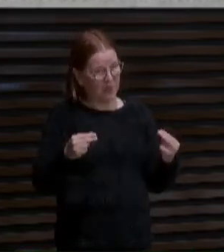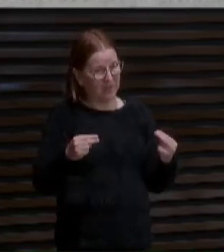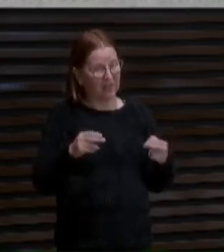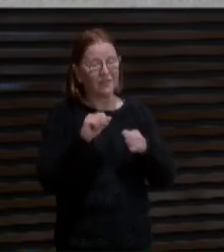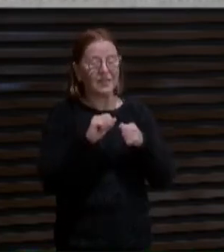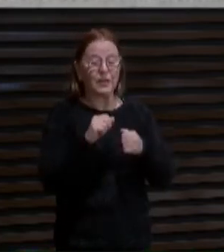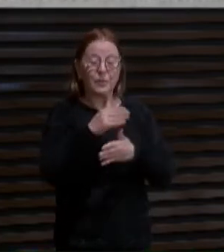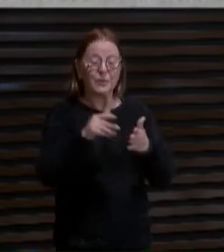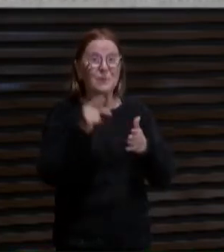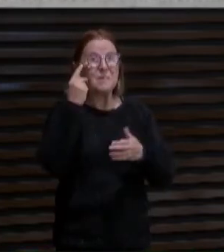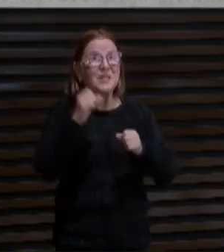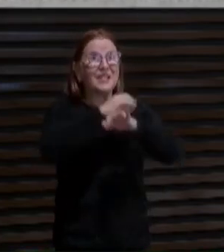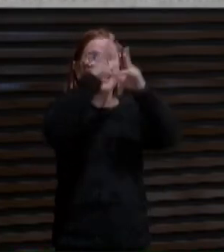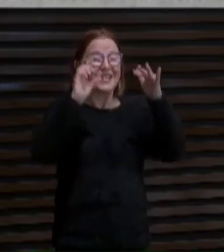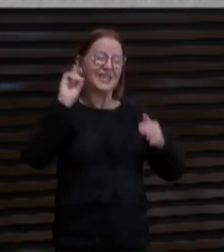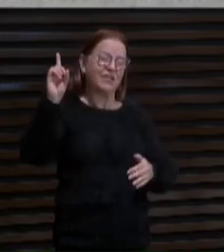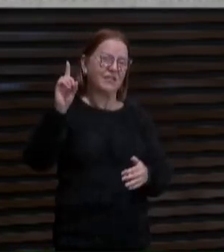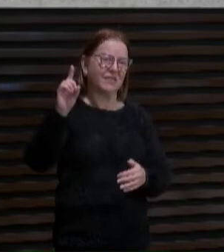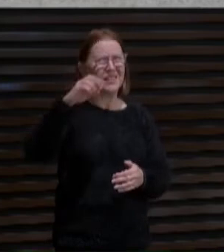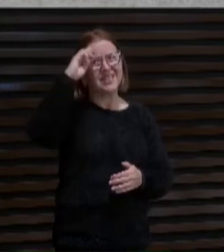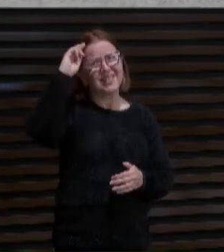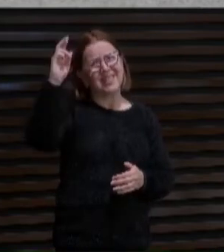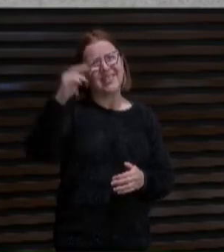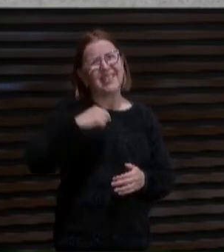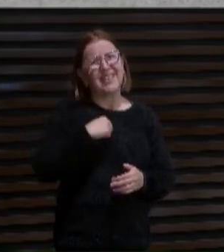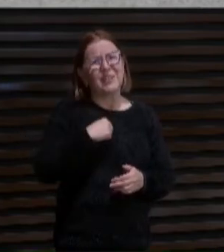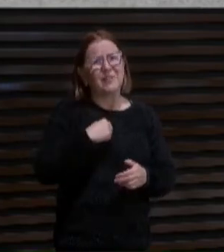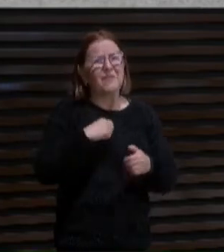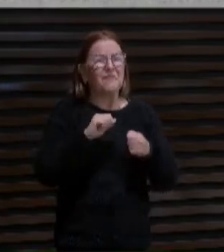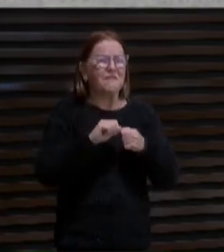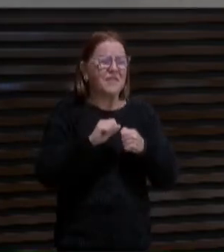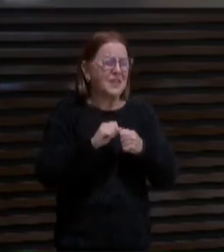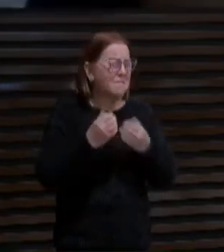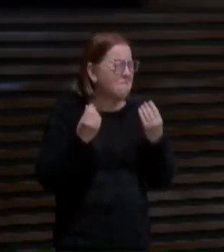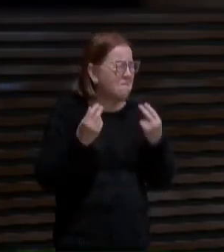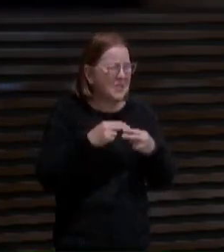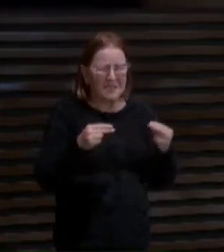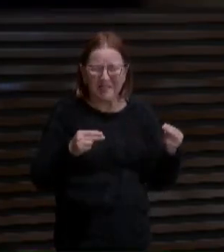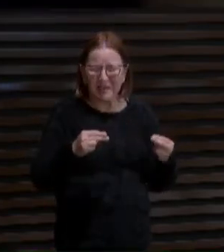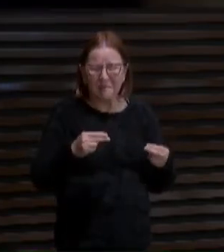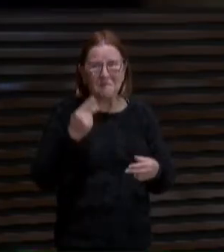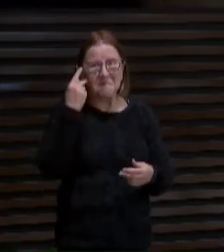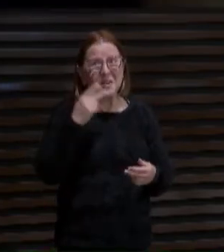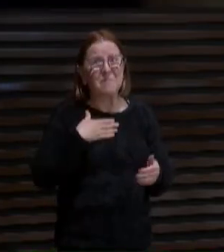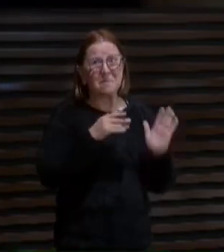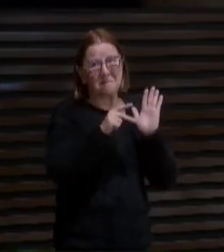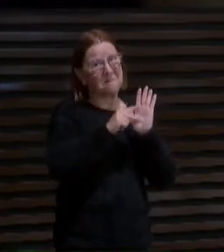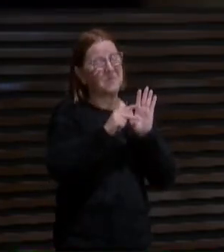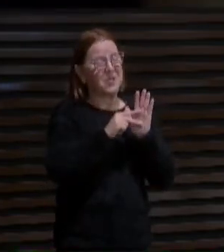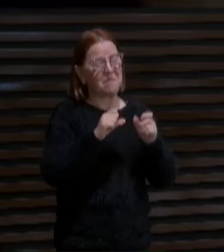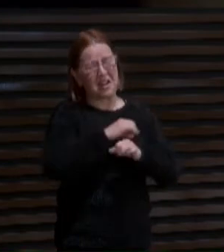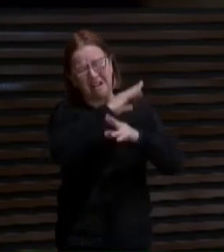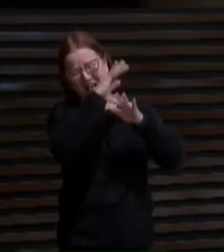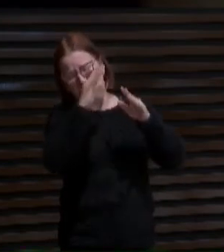eu tenho feito tantas coisas para minha glória Senhor tem feito tantas coisas para minha exaltação Senhor tem feito tantas